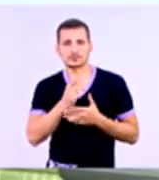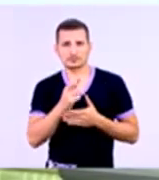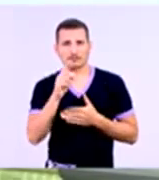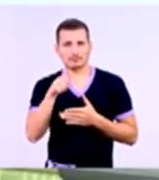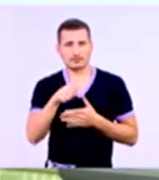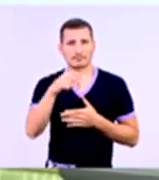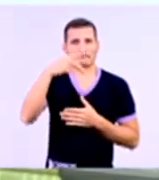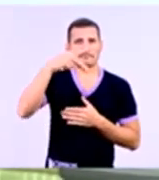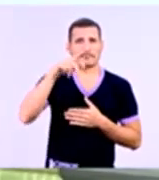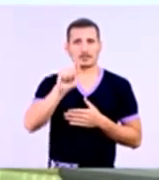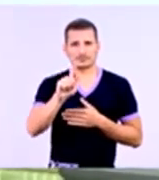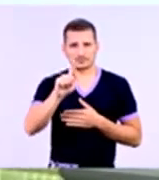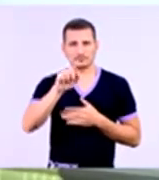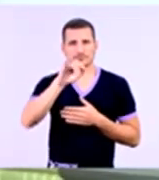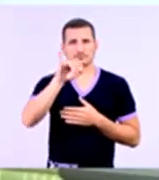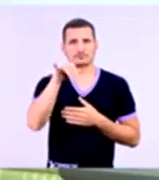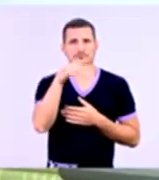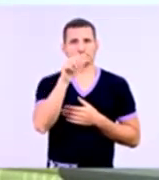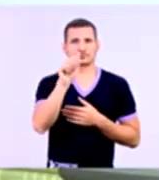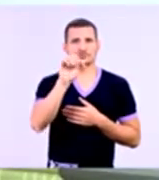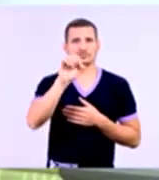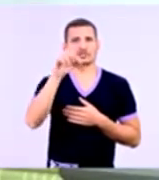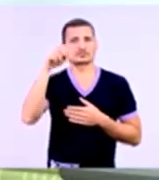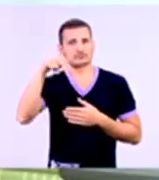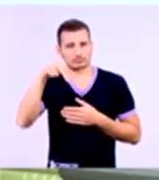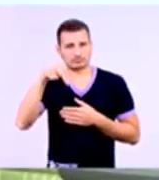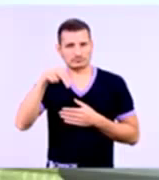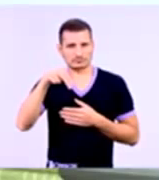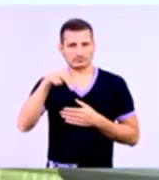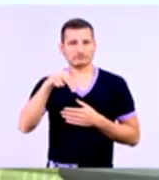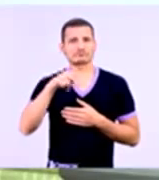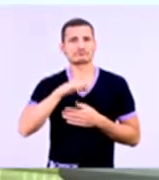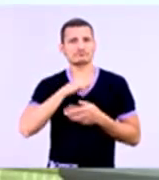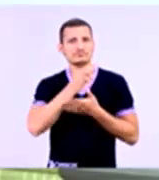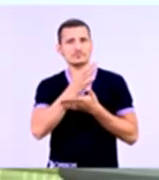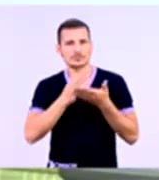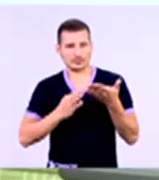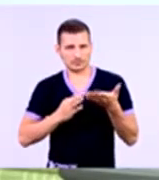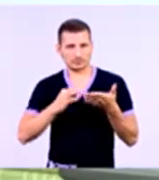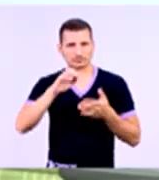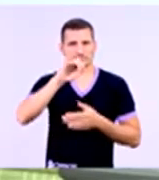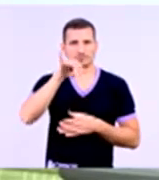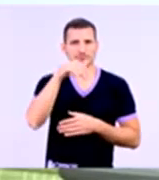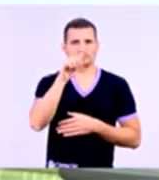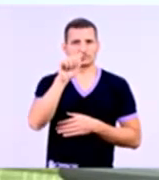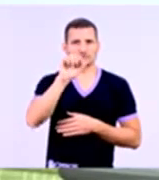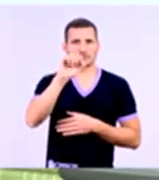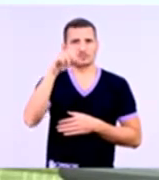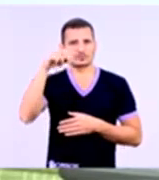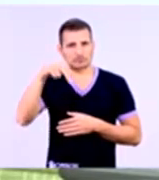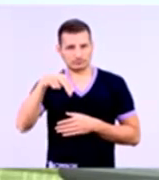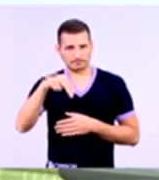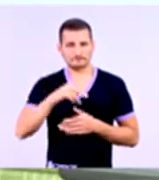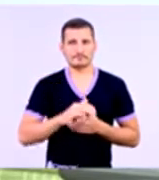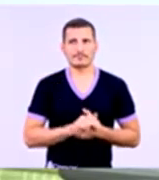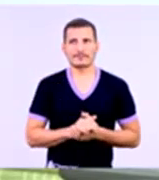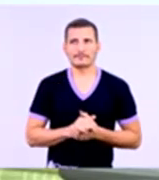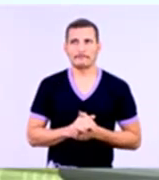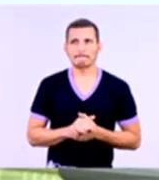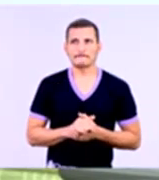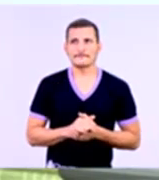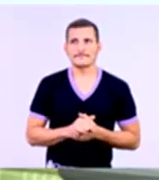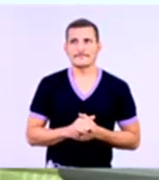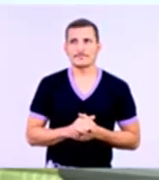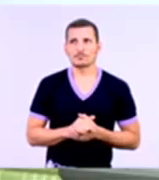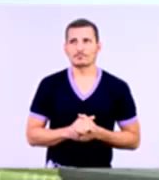uma página JSON que carrega o texto JSON exatamente como foi escrito.